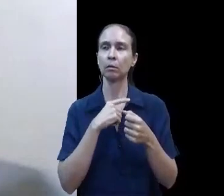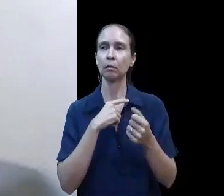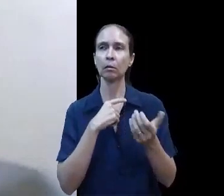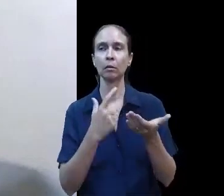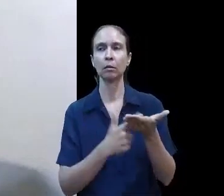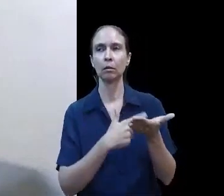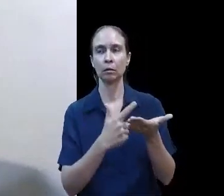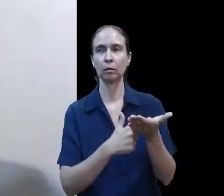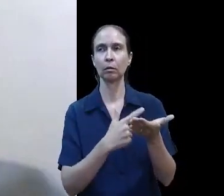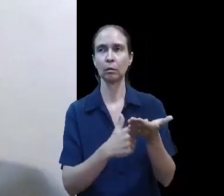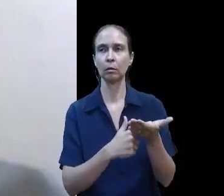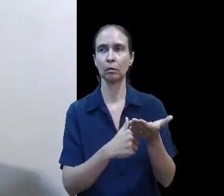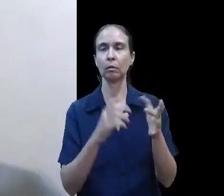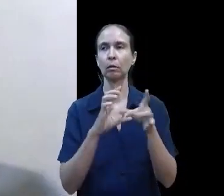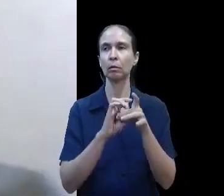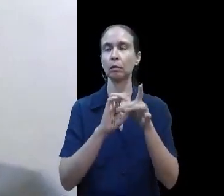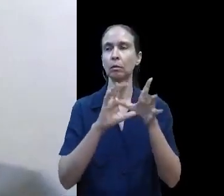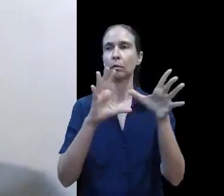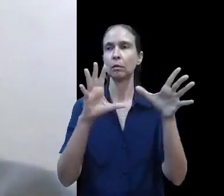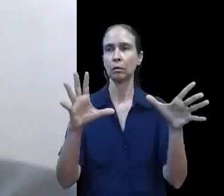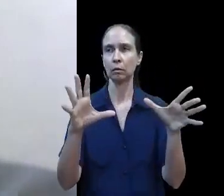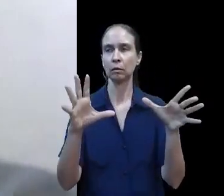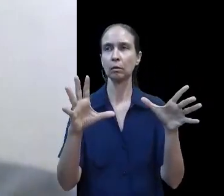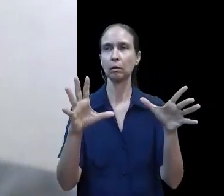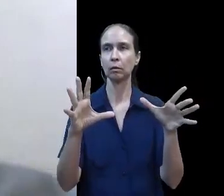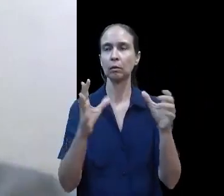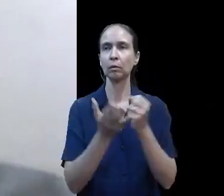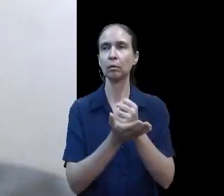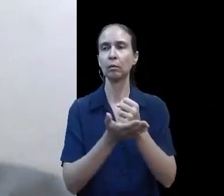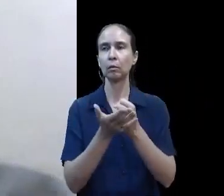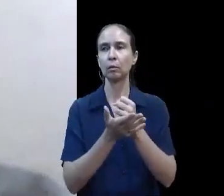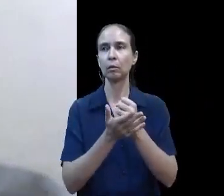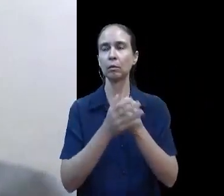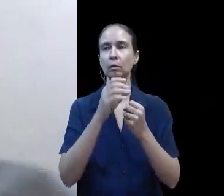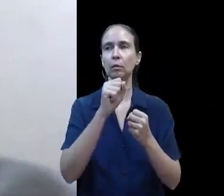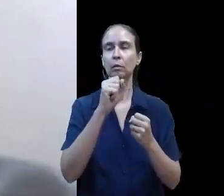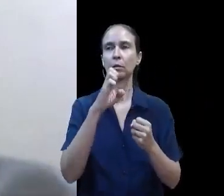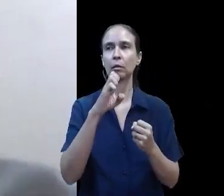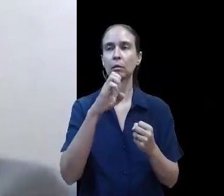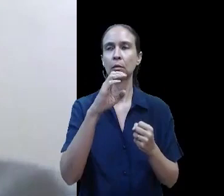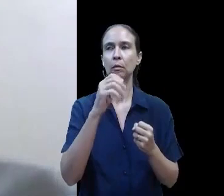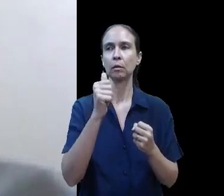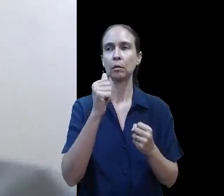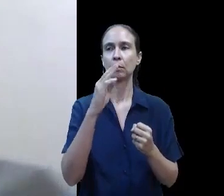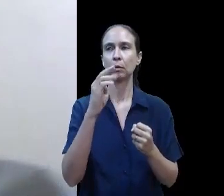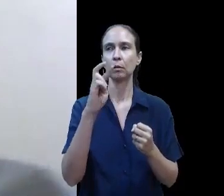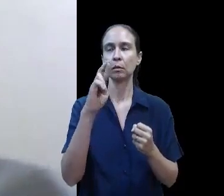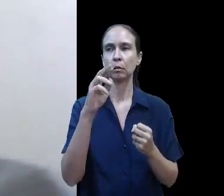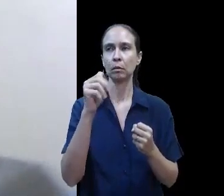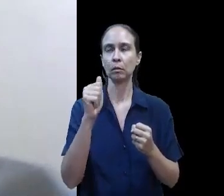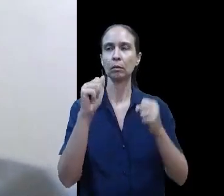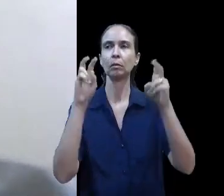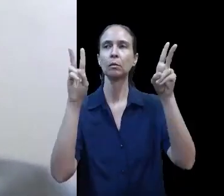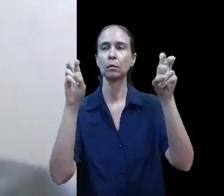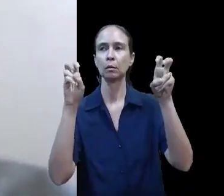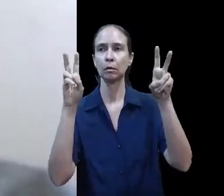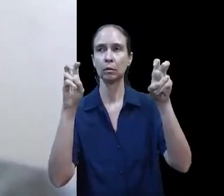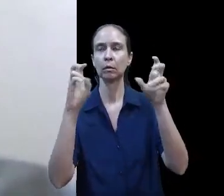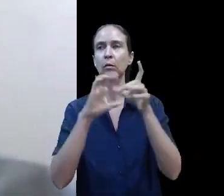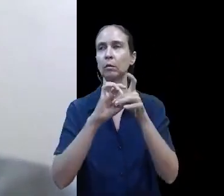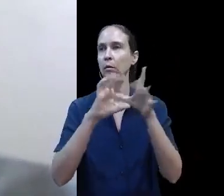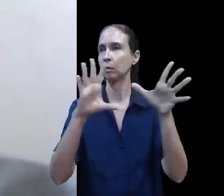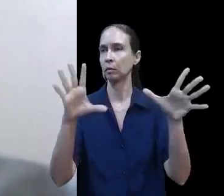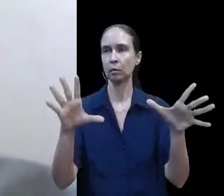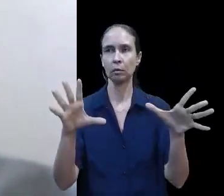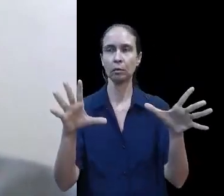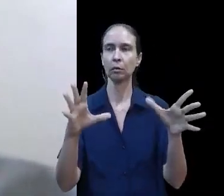parceria com a SEAGRO e a Superintendência Federal de Agricultura de Tocantins sobre esse tema. Então, estão disponíveis